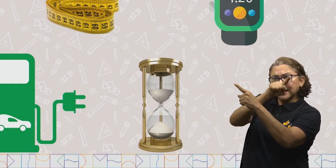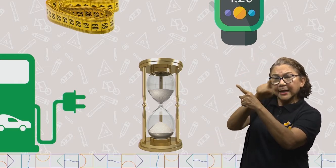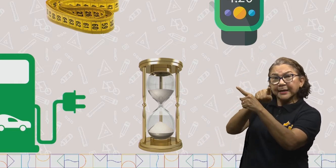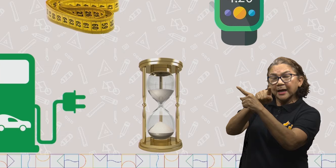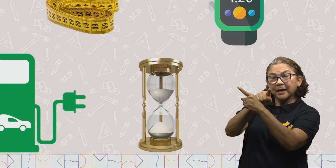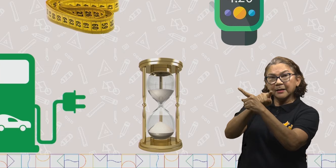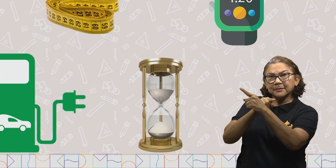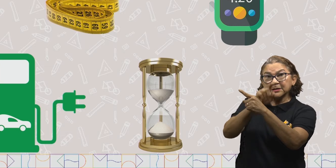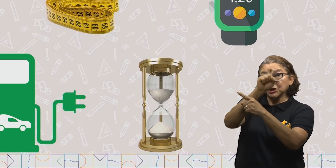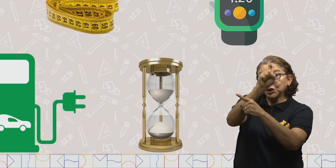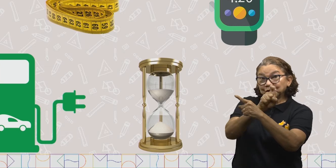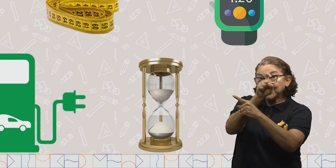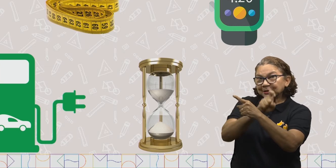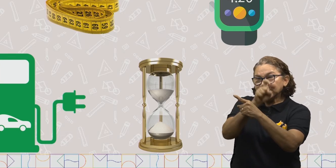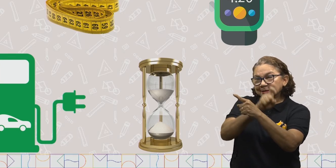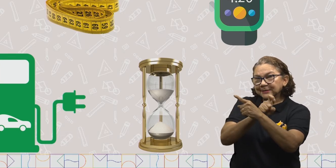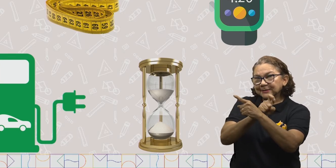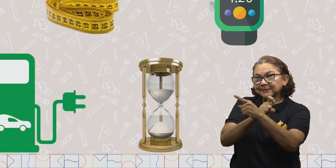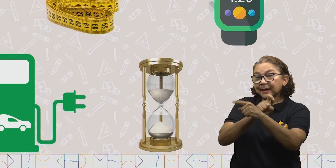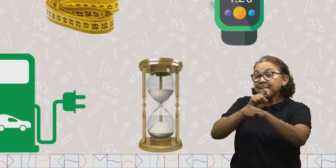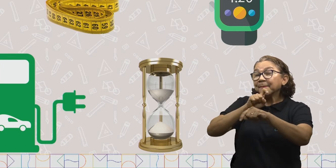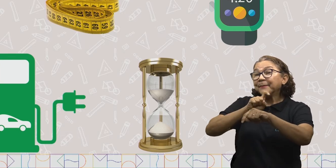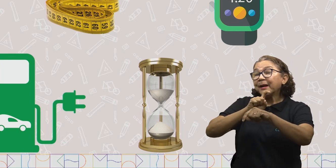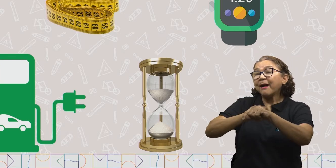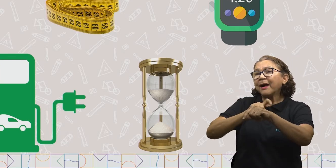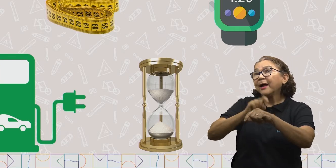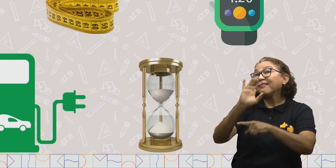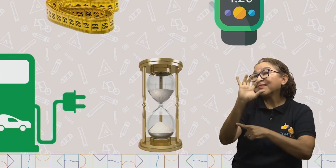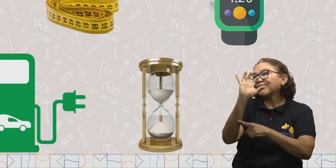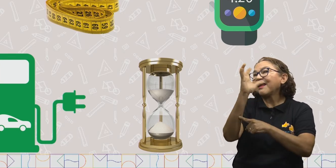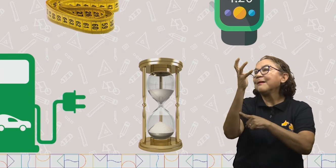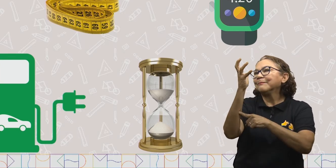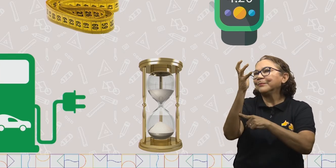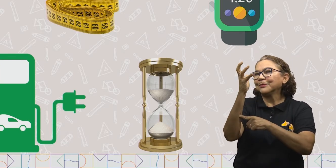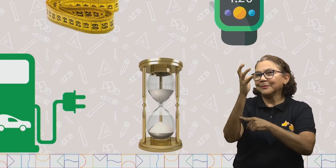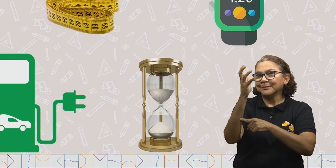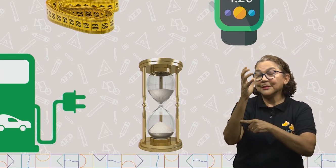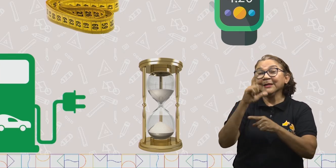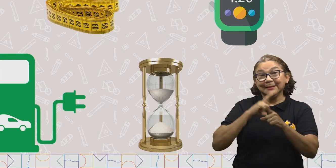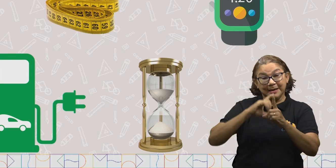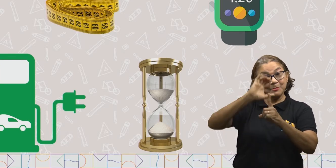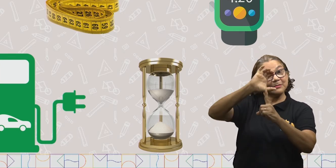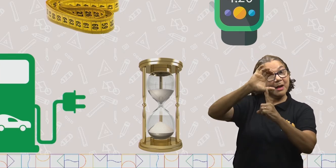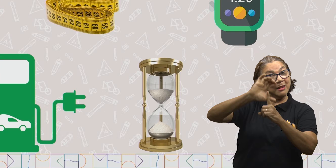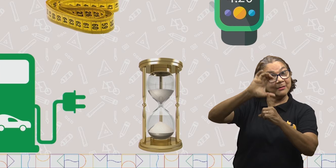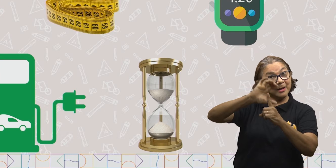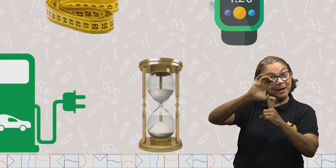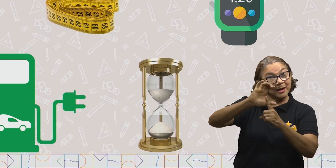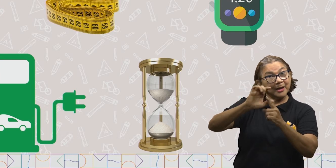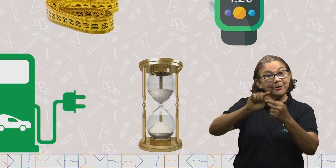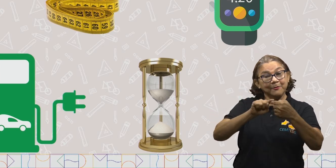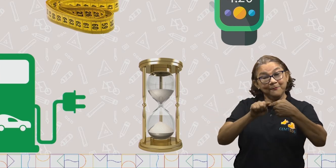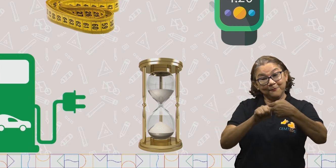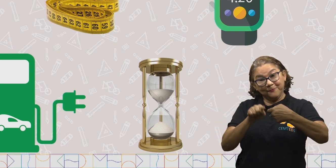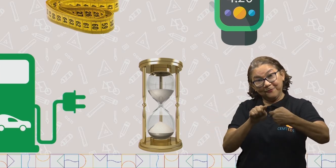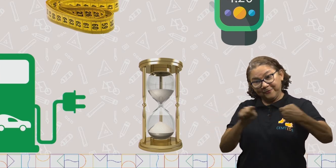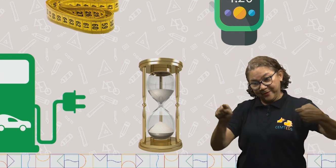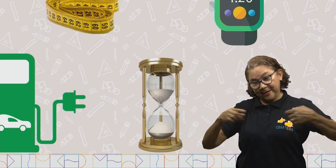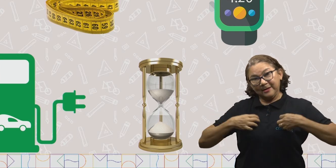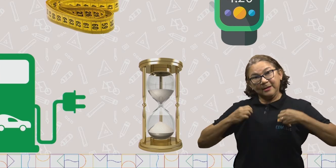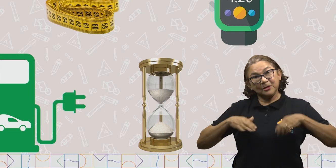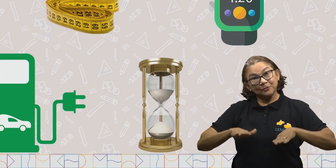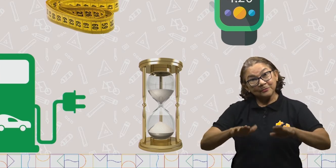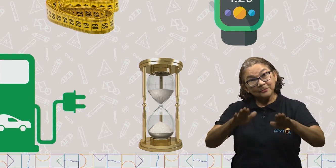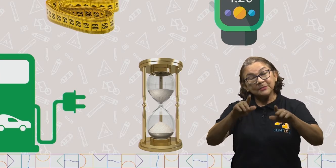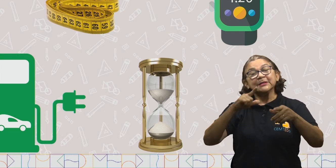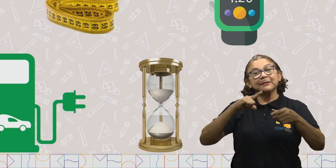para medir a grandeza de tempo. Vamos lá ver o que nós temos aqui. Nós temos o calendário, a fita